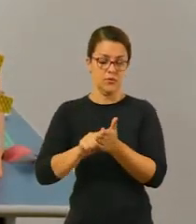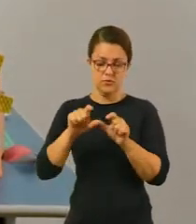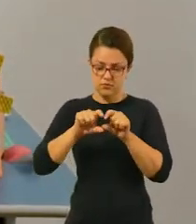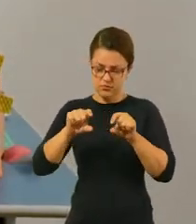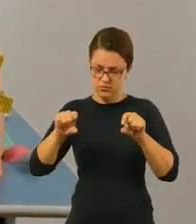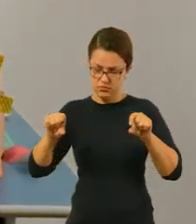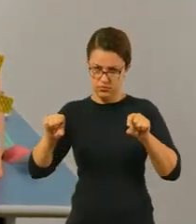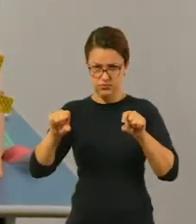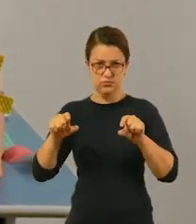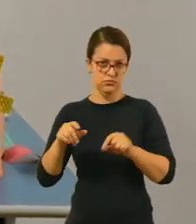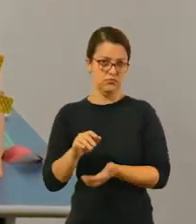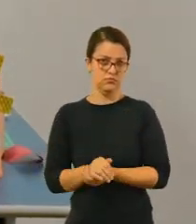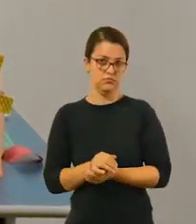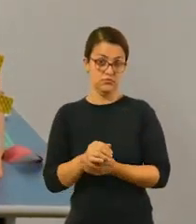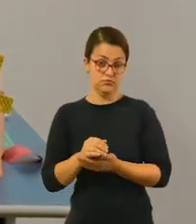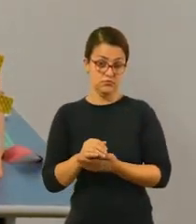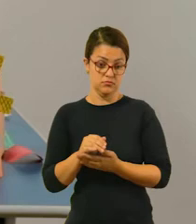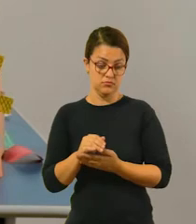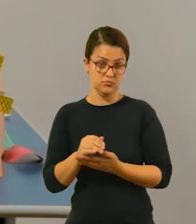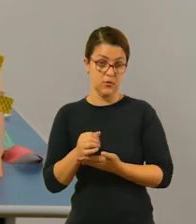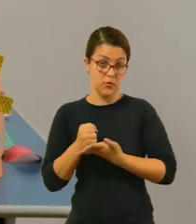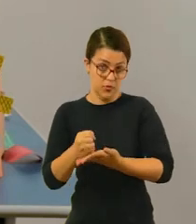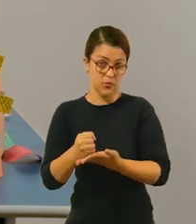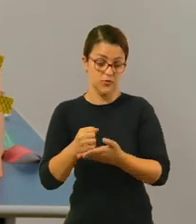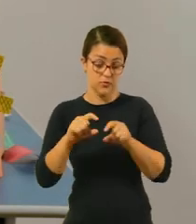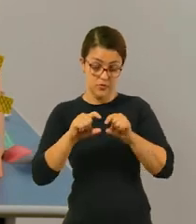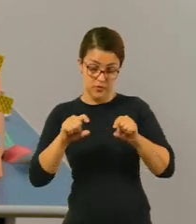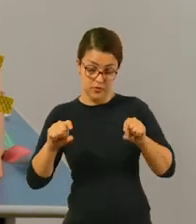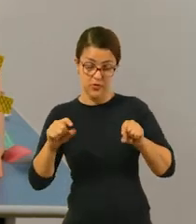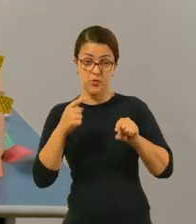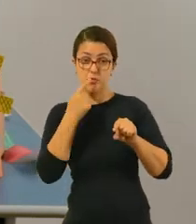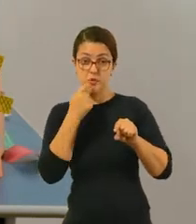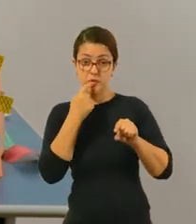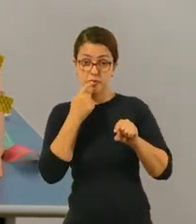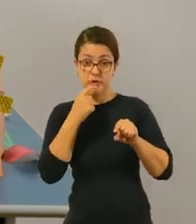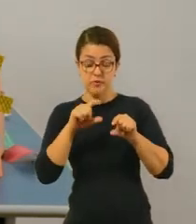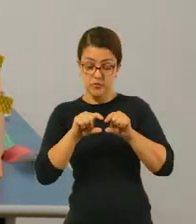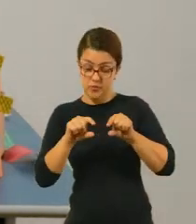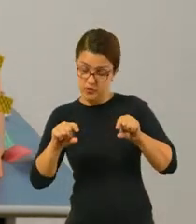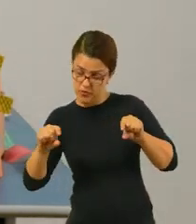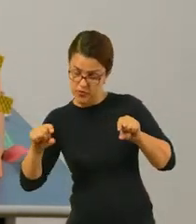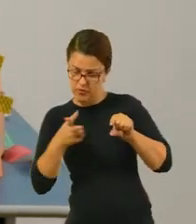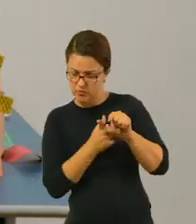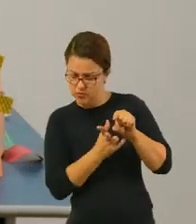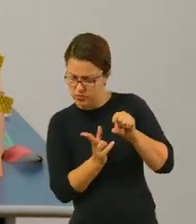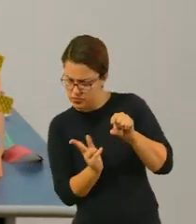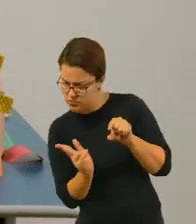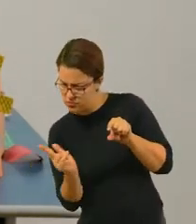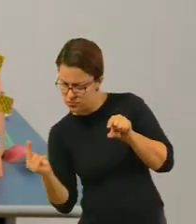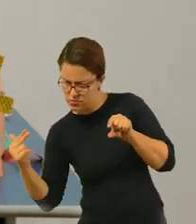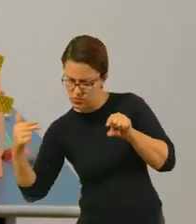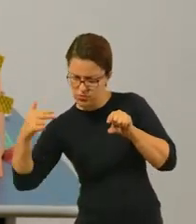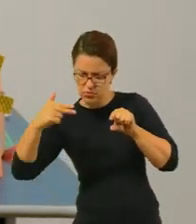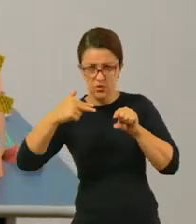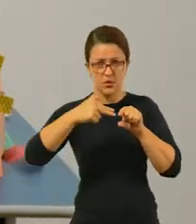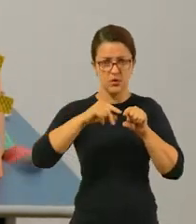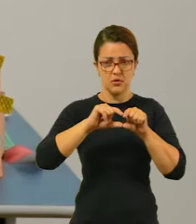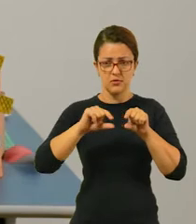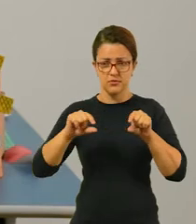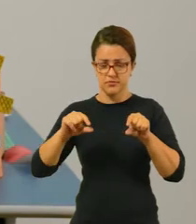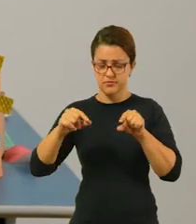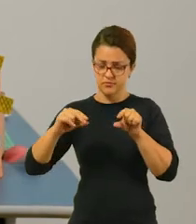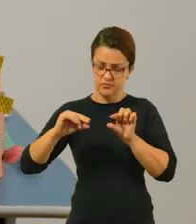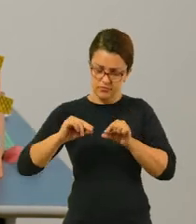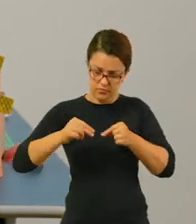papel. No meu caso, trouxe esse vermelho. Cortem uma tira e aí nós vamos colocar e vamos